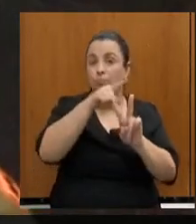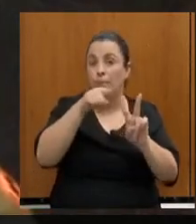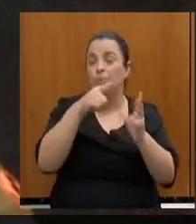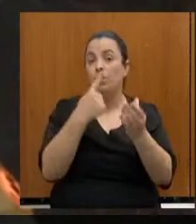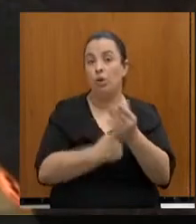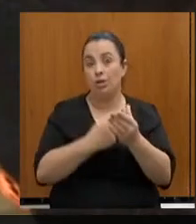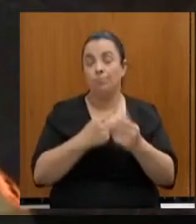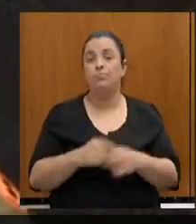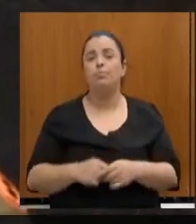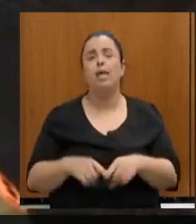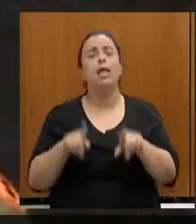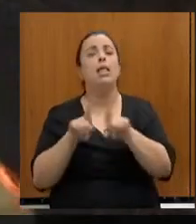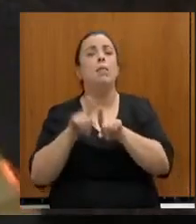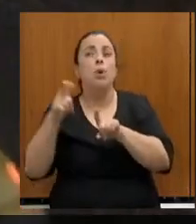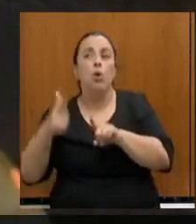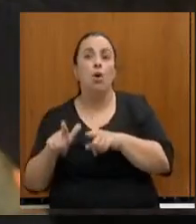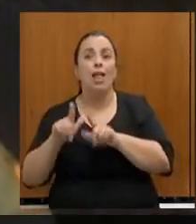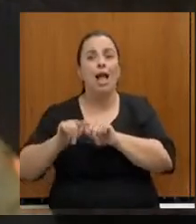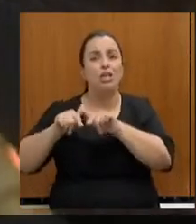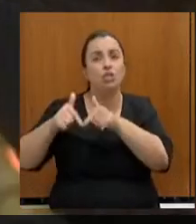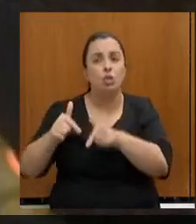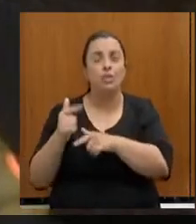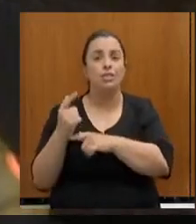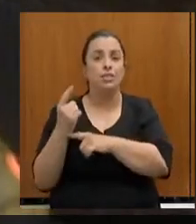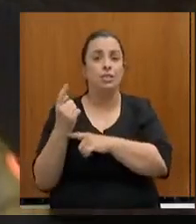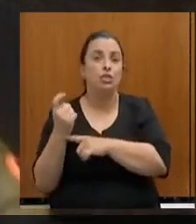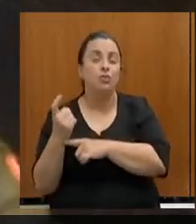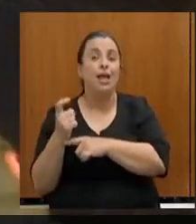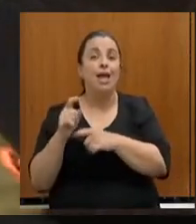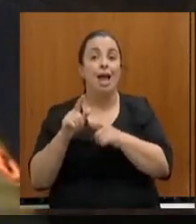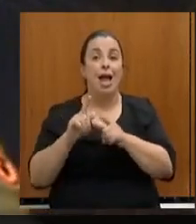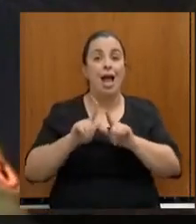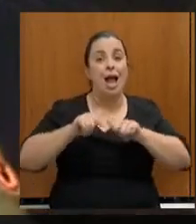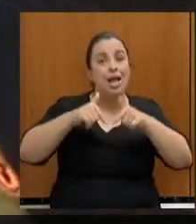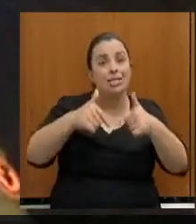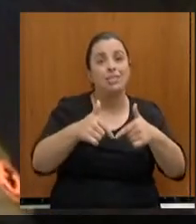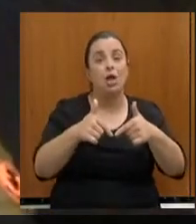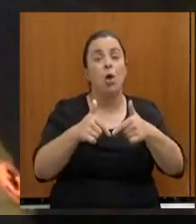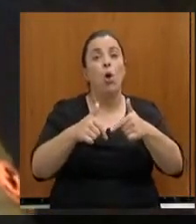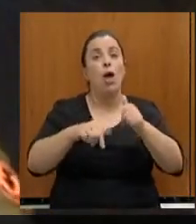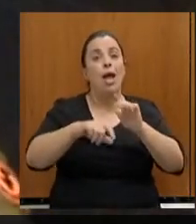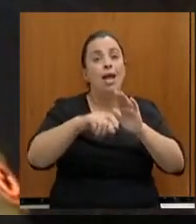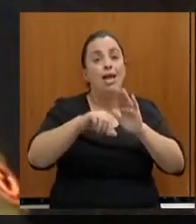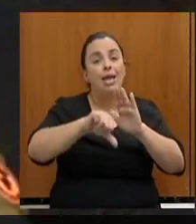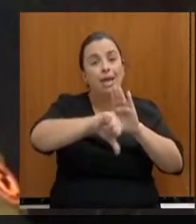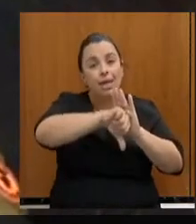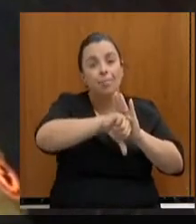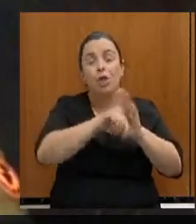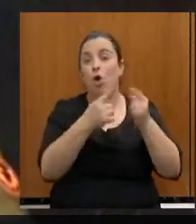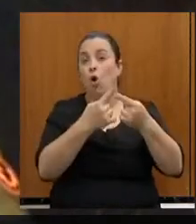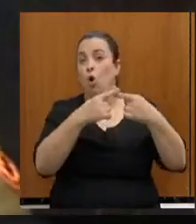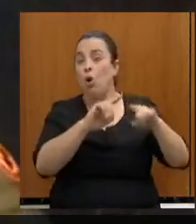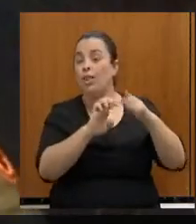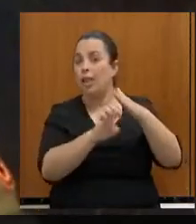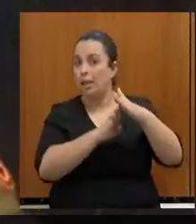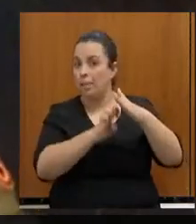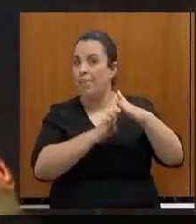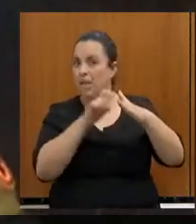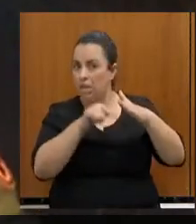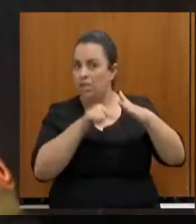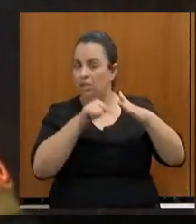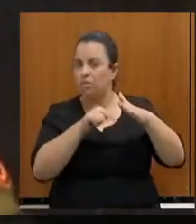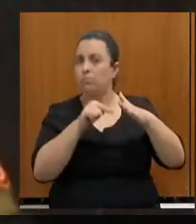individuais individuais e as ações criminais contra a empresa que cometeu aquele crime não